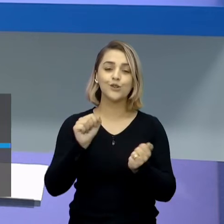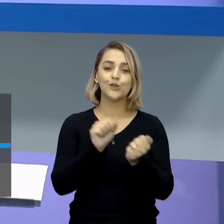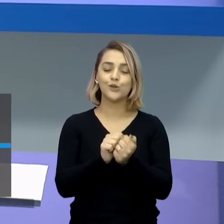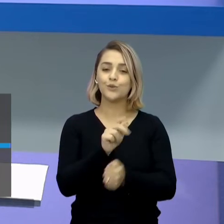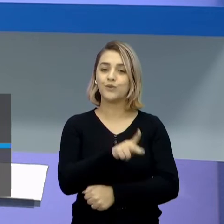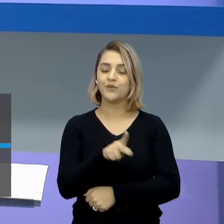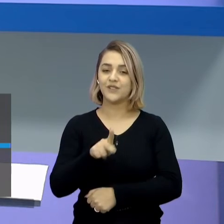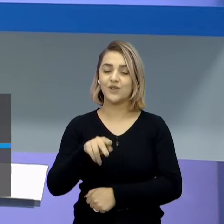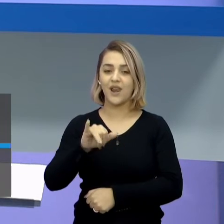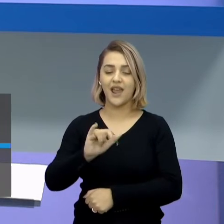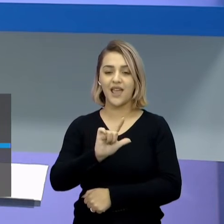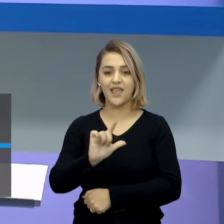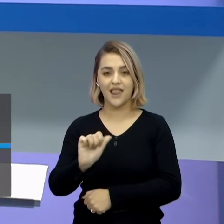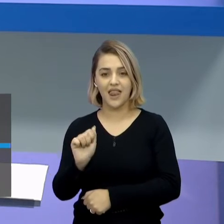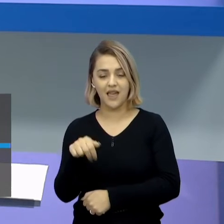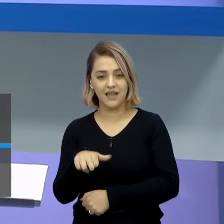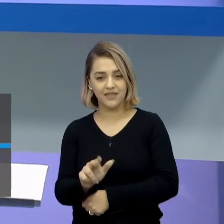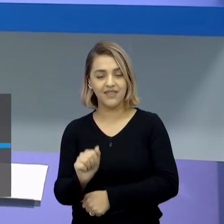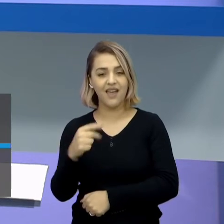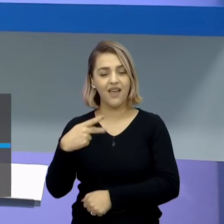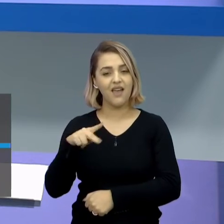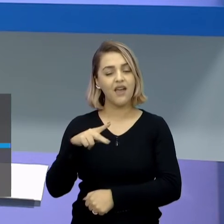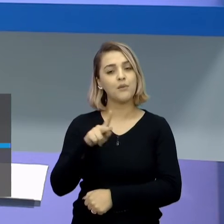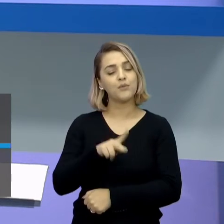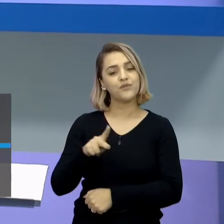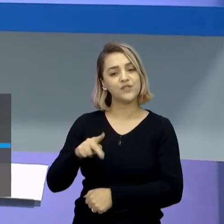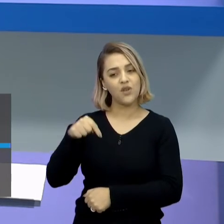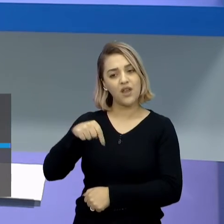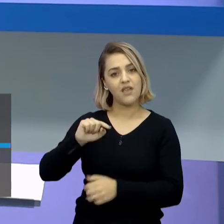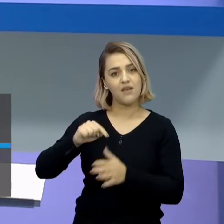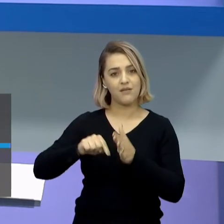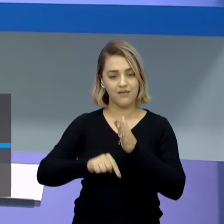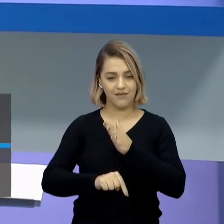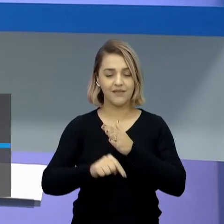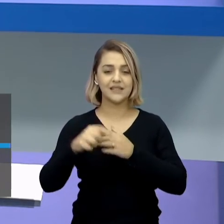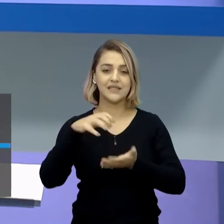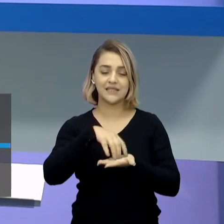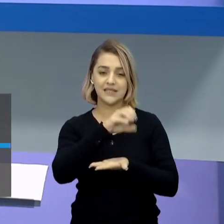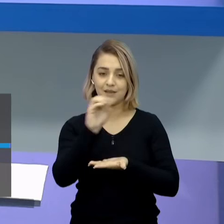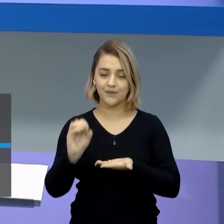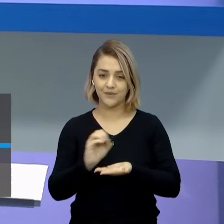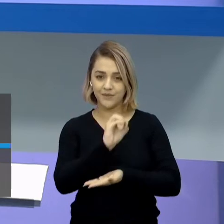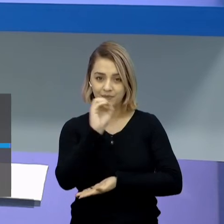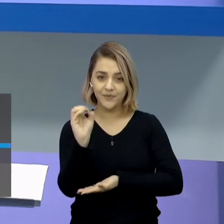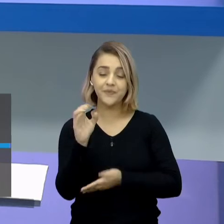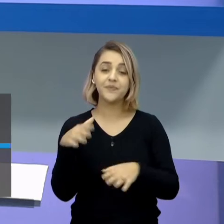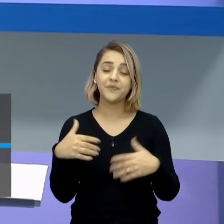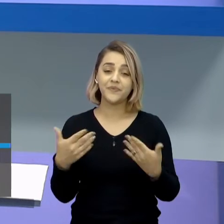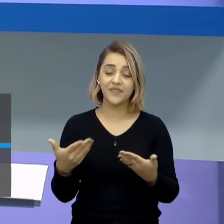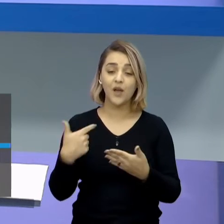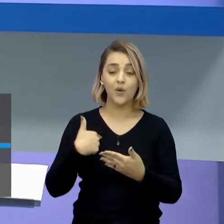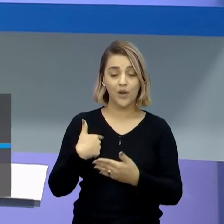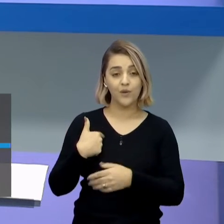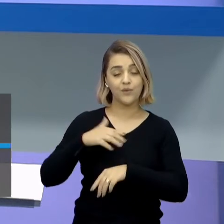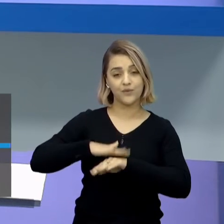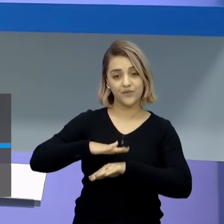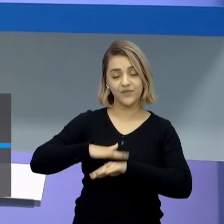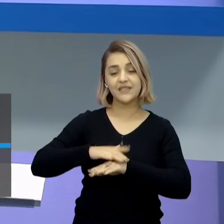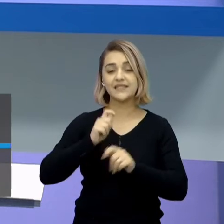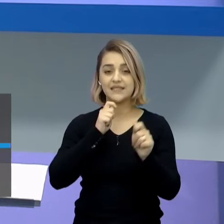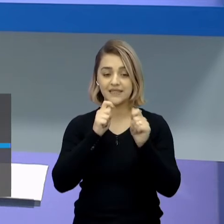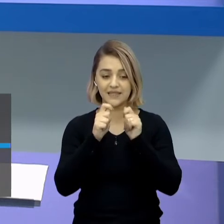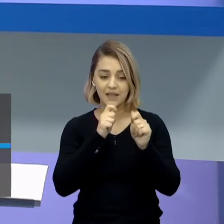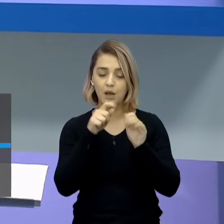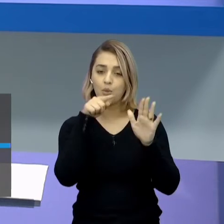Ela também dá aula nos aprofundamentos aqui do Centro de Mídias. Então, essa entrevista que eu realizei com ela, eu fiz